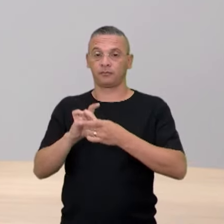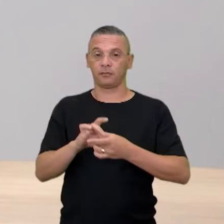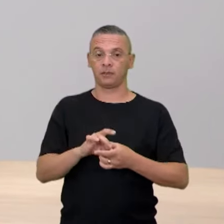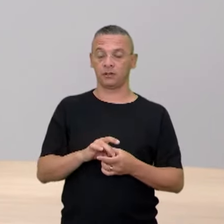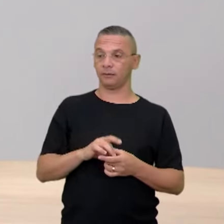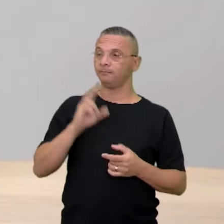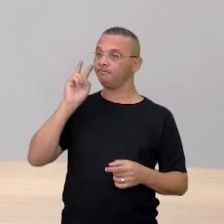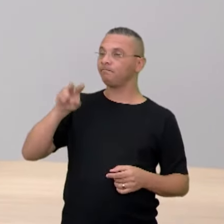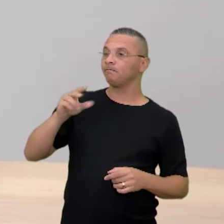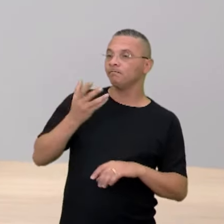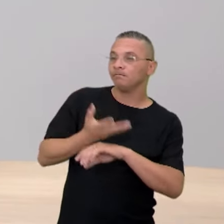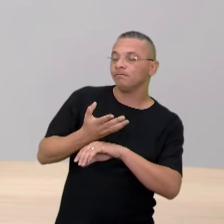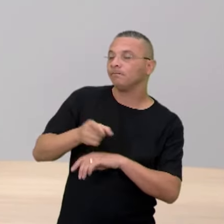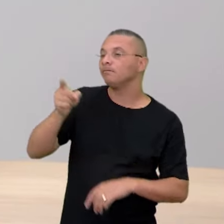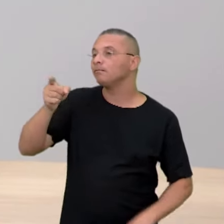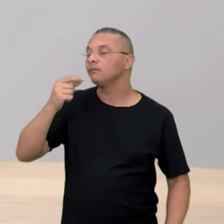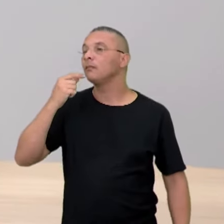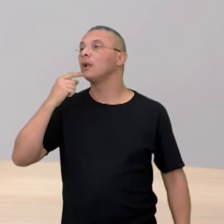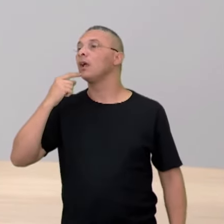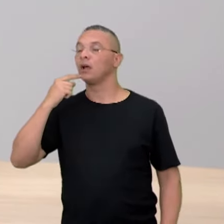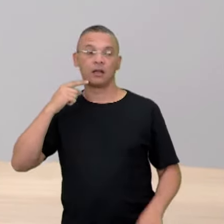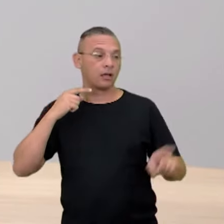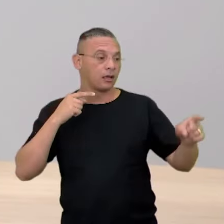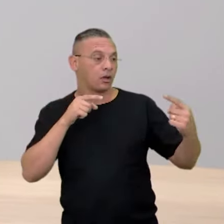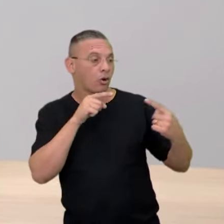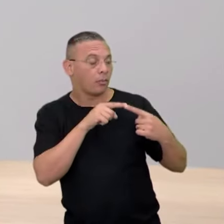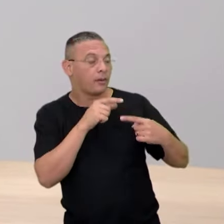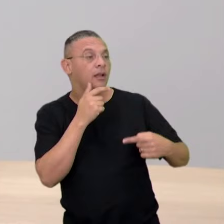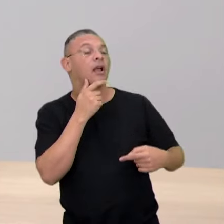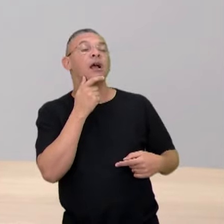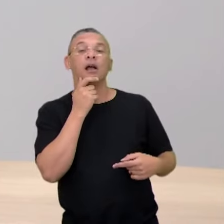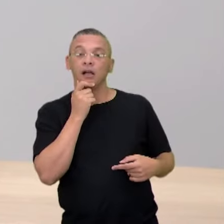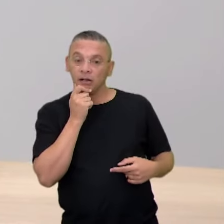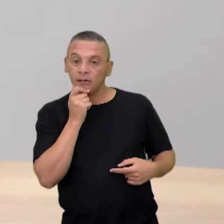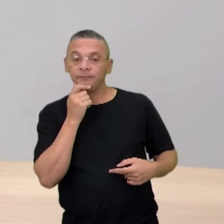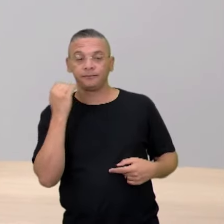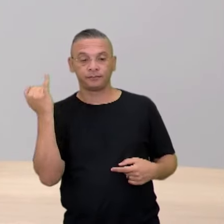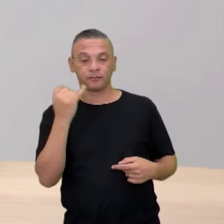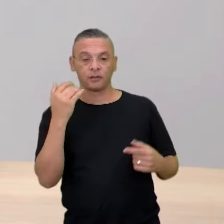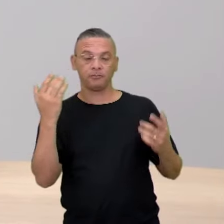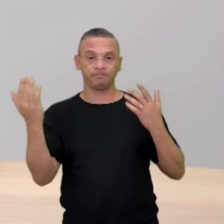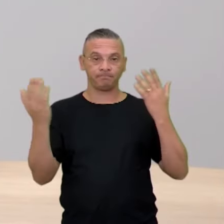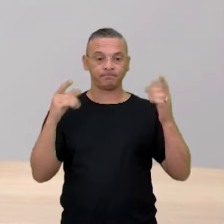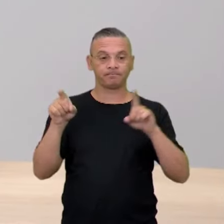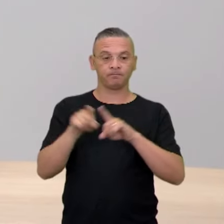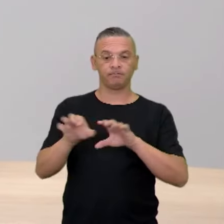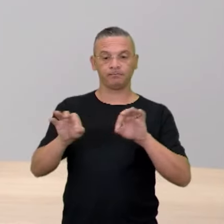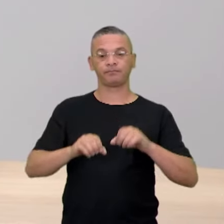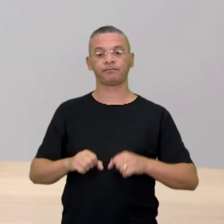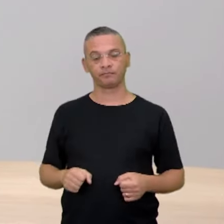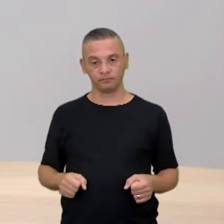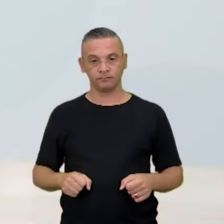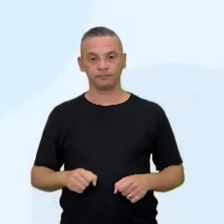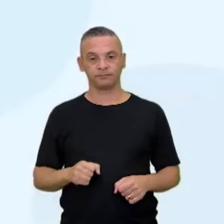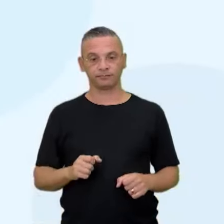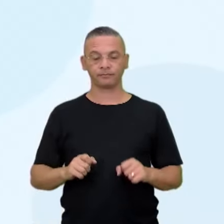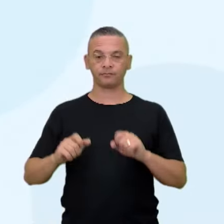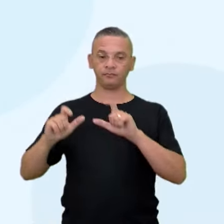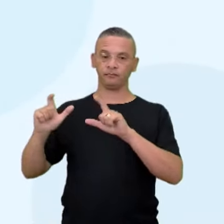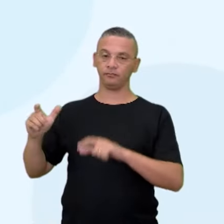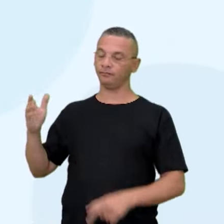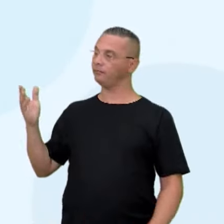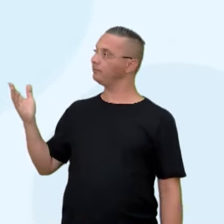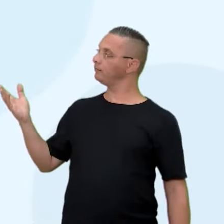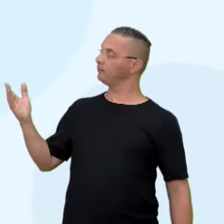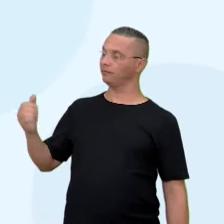vendo nesse material e o material dos outros componentes, dos outros professores, porque essa é a ideia, que haja integração. Pode voltar para eles? Vamos